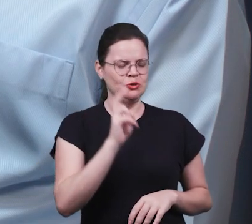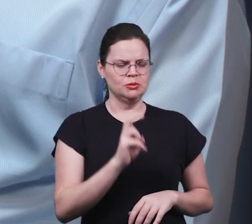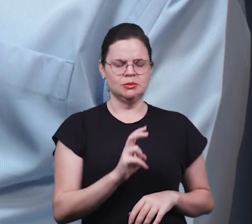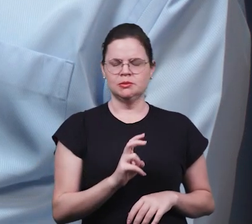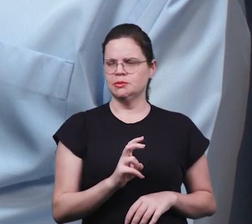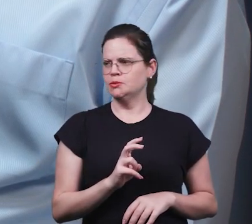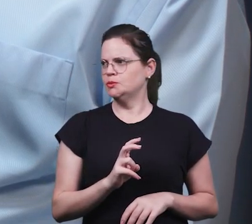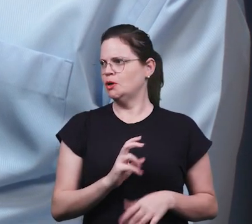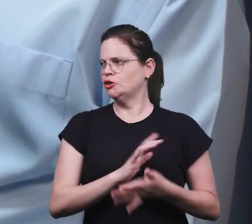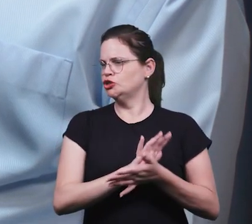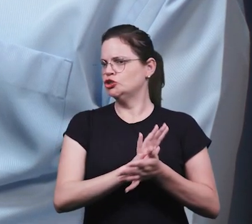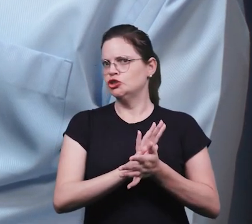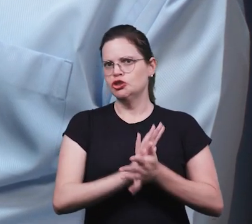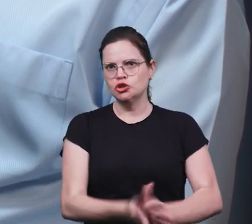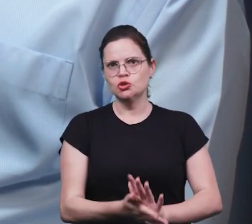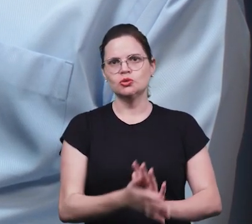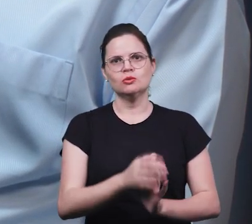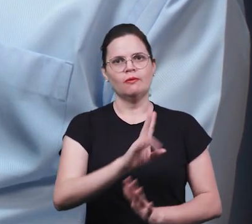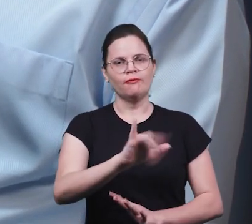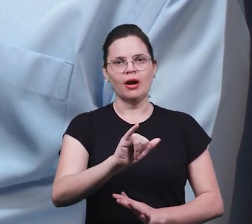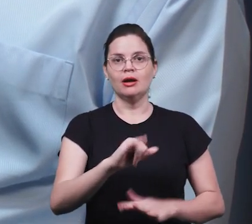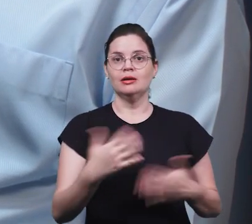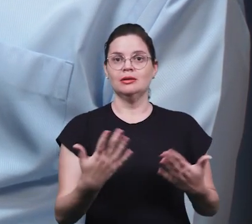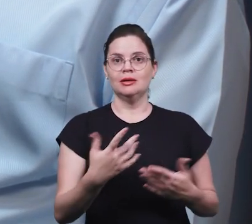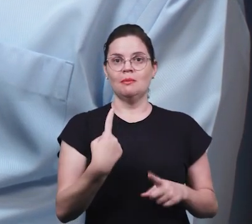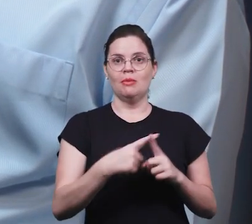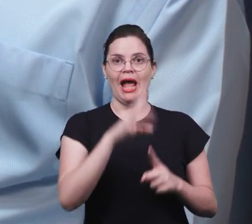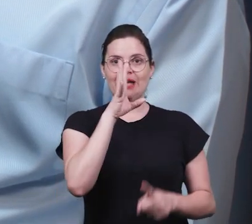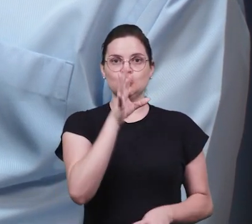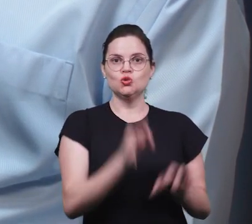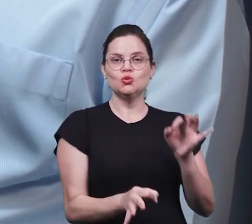criação, que fala do juízo de Deus.